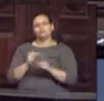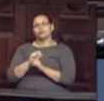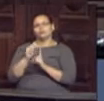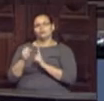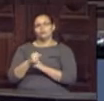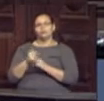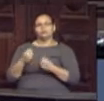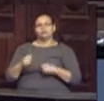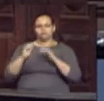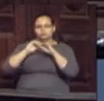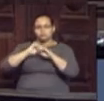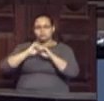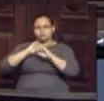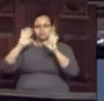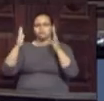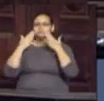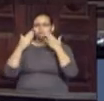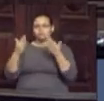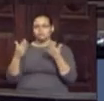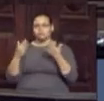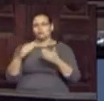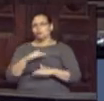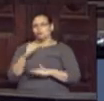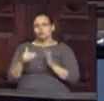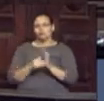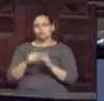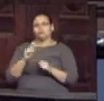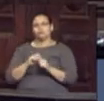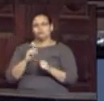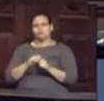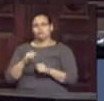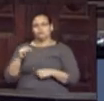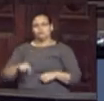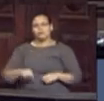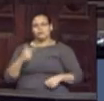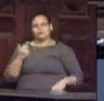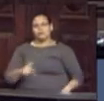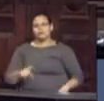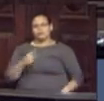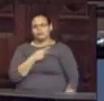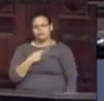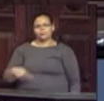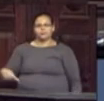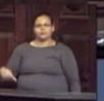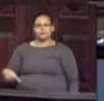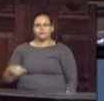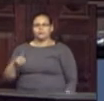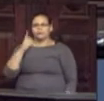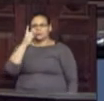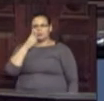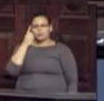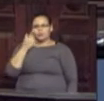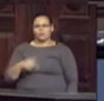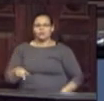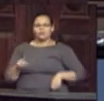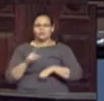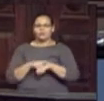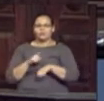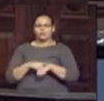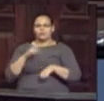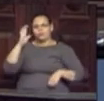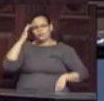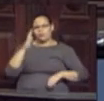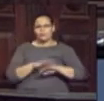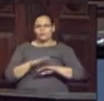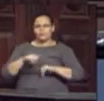mais transparência, mais clareza a tudo que a gente faz aqui. E mais, presidente, Vossa Excelência é um deputado que está mais tempo do que eu aqui, e sabe disso melhor